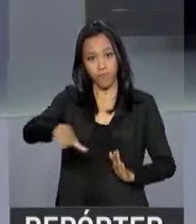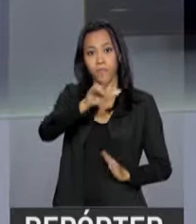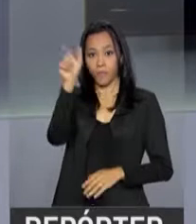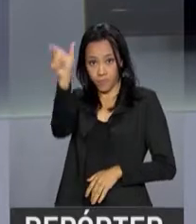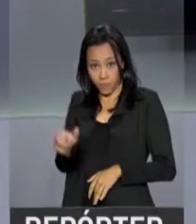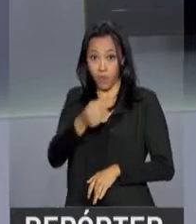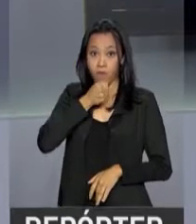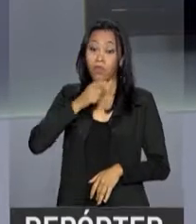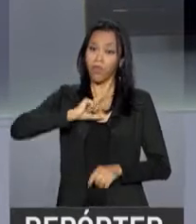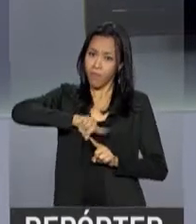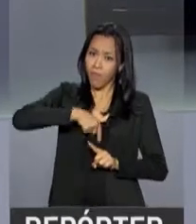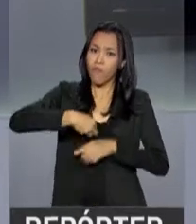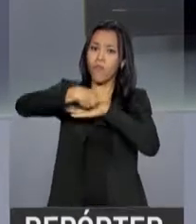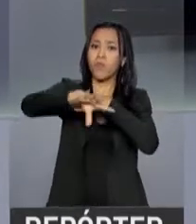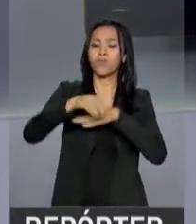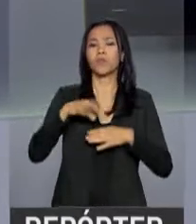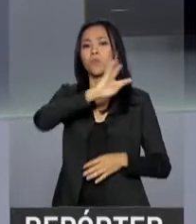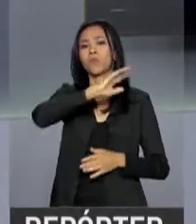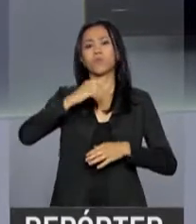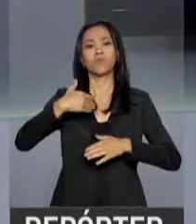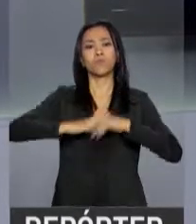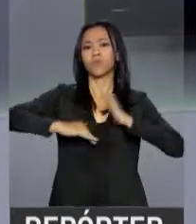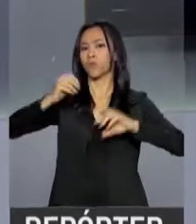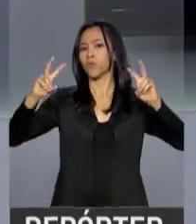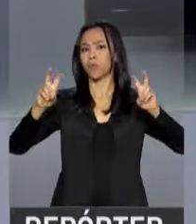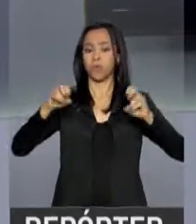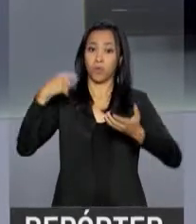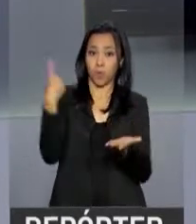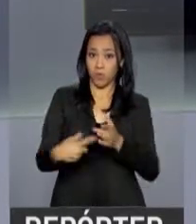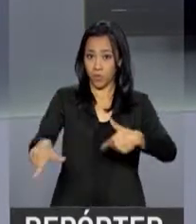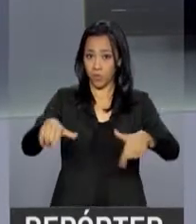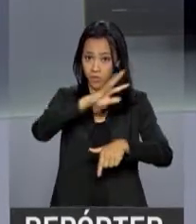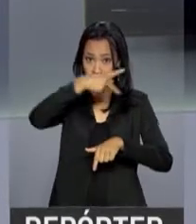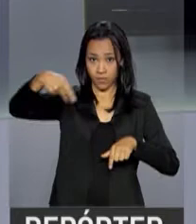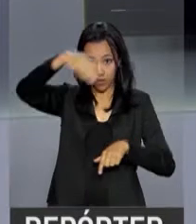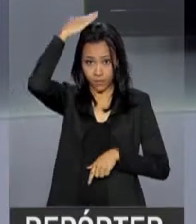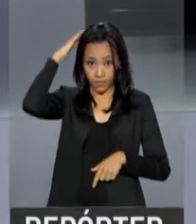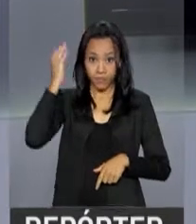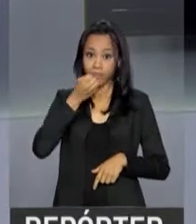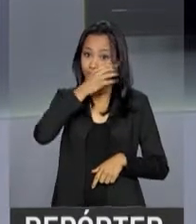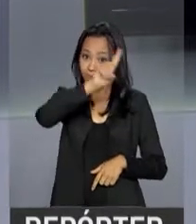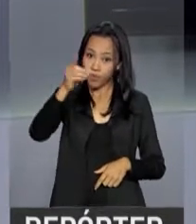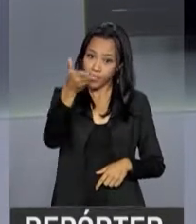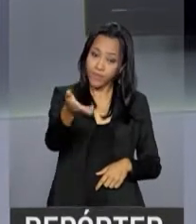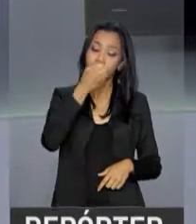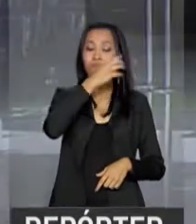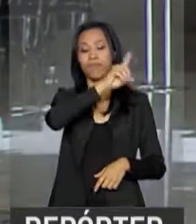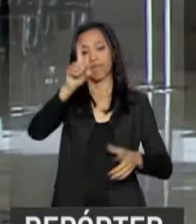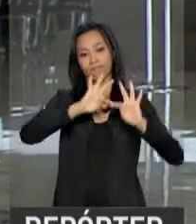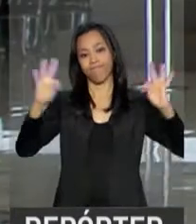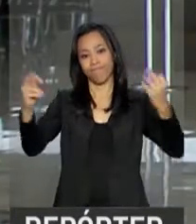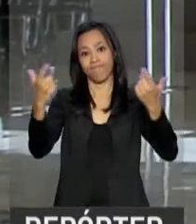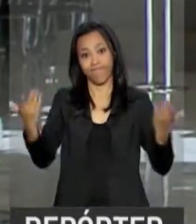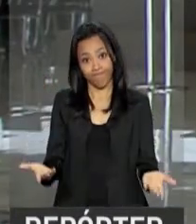pereira que tem informações sobre a agenda do presidente michel temer lá nem novamente bom dia pra você onde está isso um dia todos pois